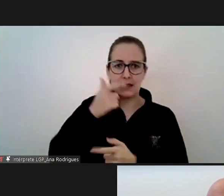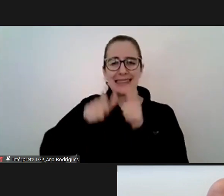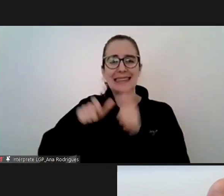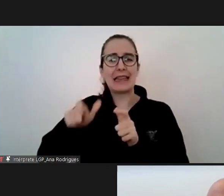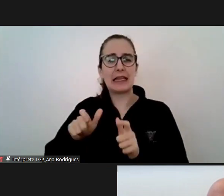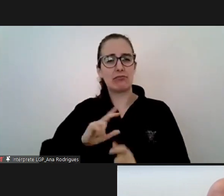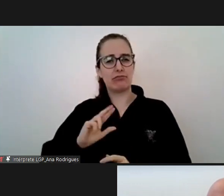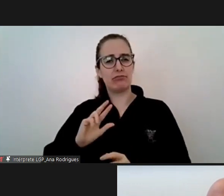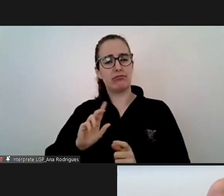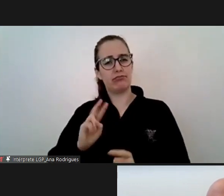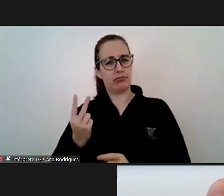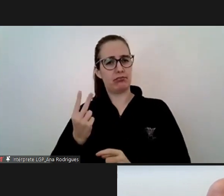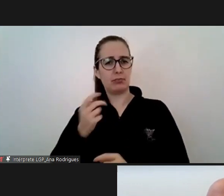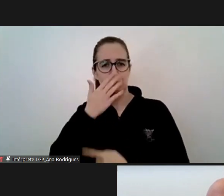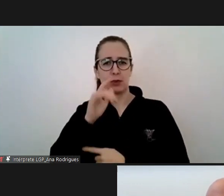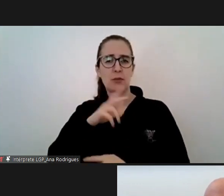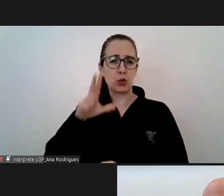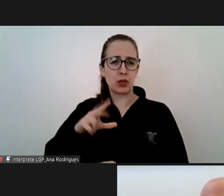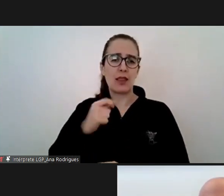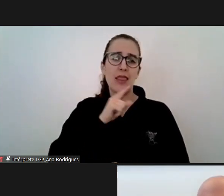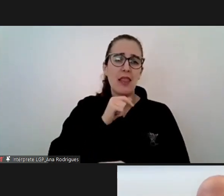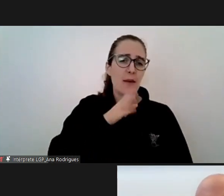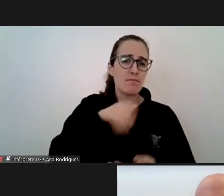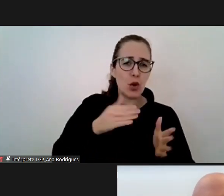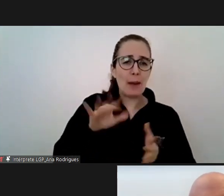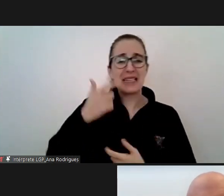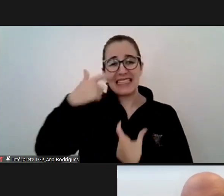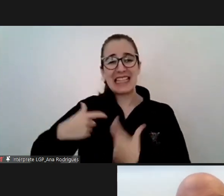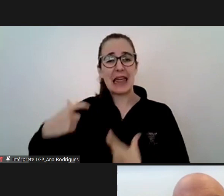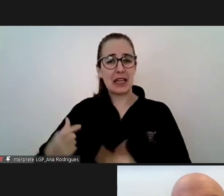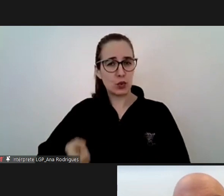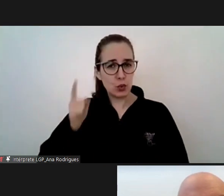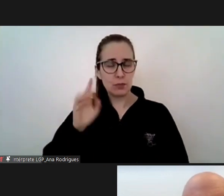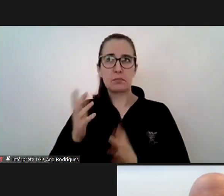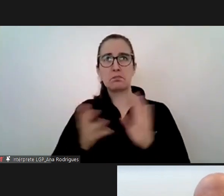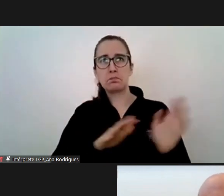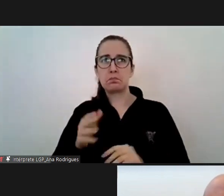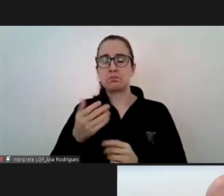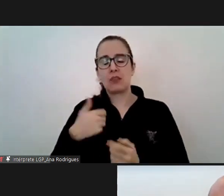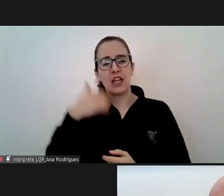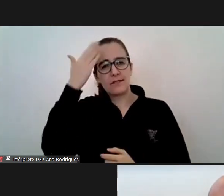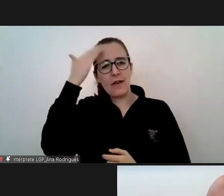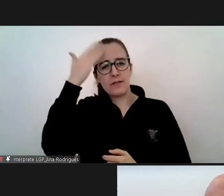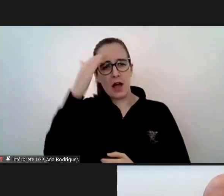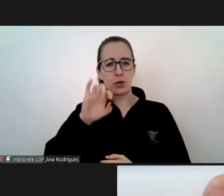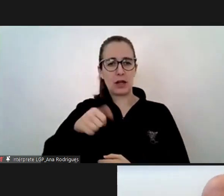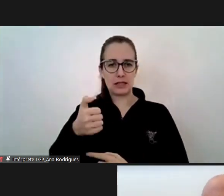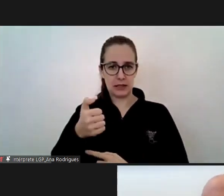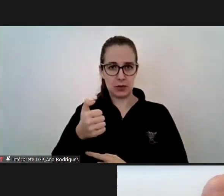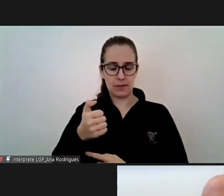isto é, têm residência, mas não têm cidadania. Mas se nós calcularmos à volta de 8,5, saberemos que faltam aqui